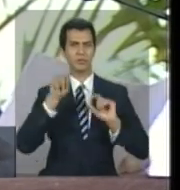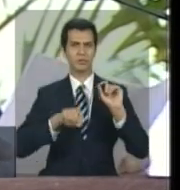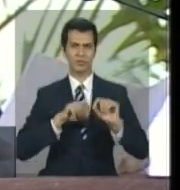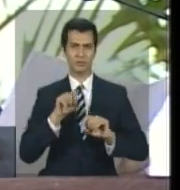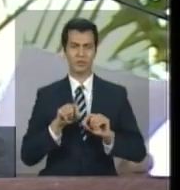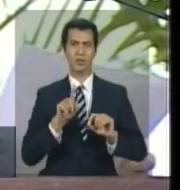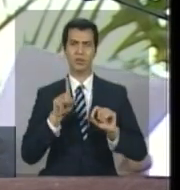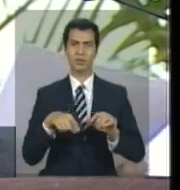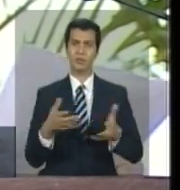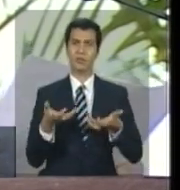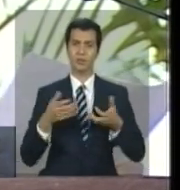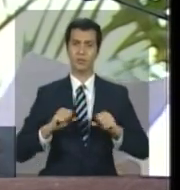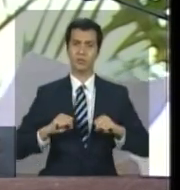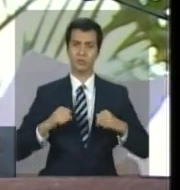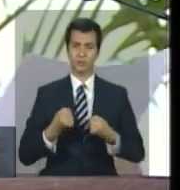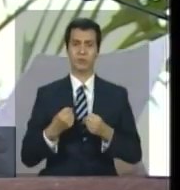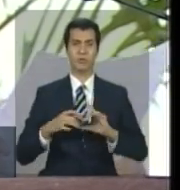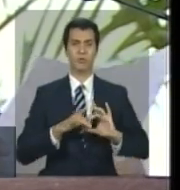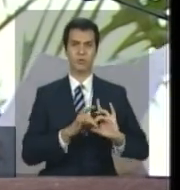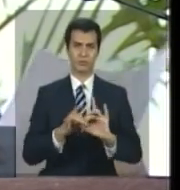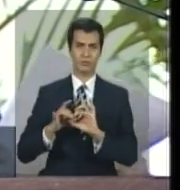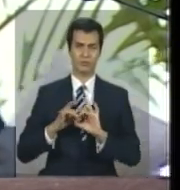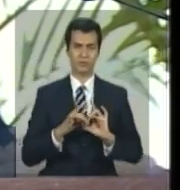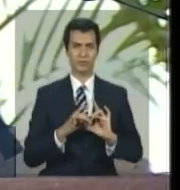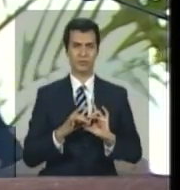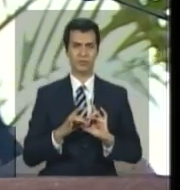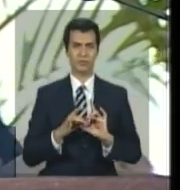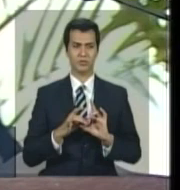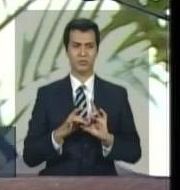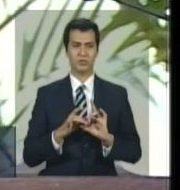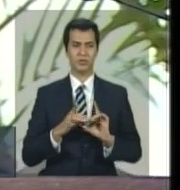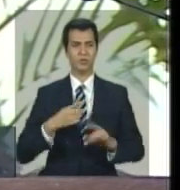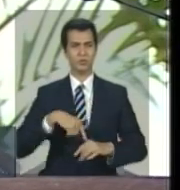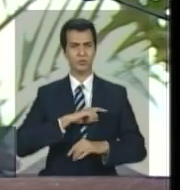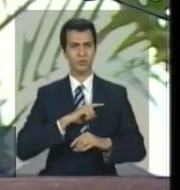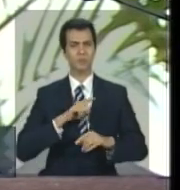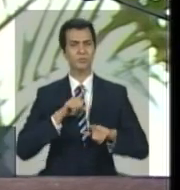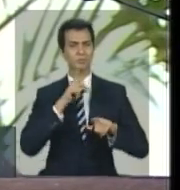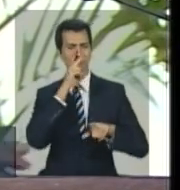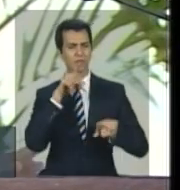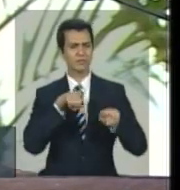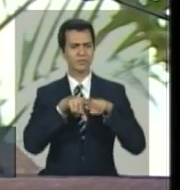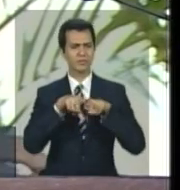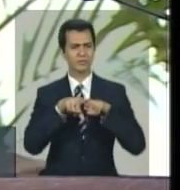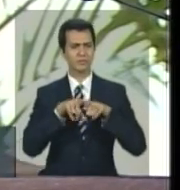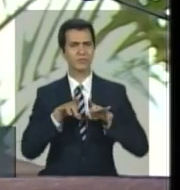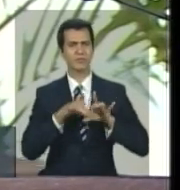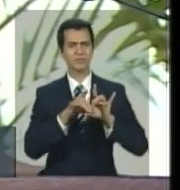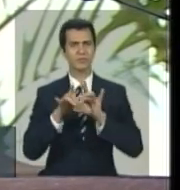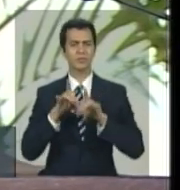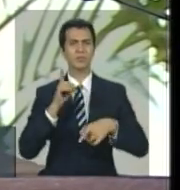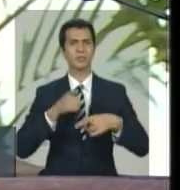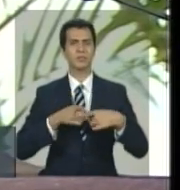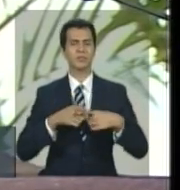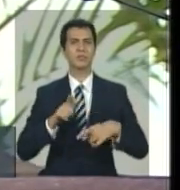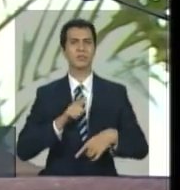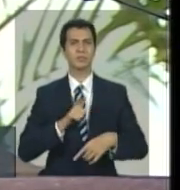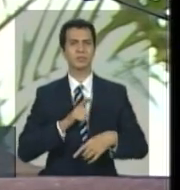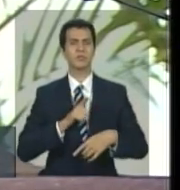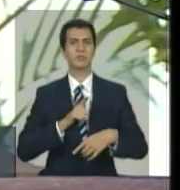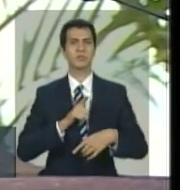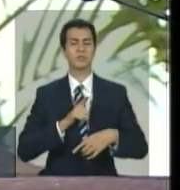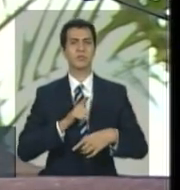de consolidar união de maneira irmanada, quanto aos pilares dos modernos